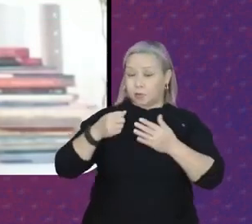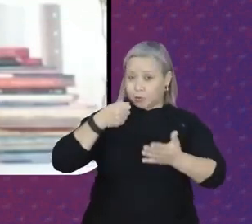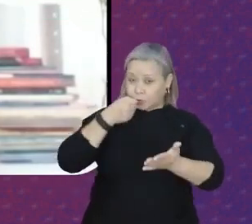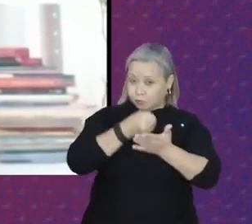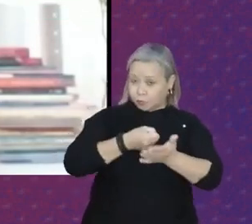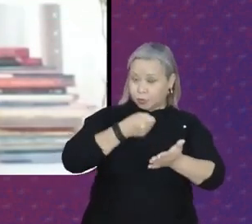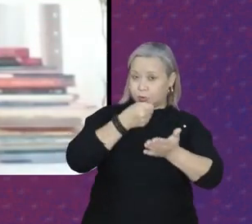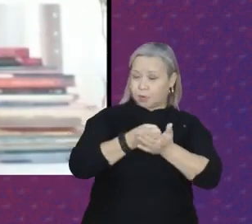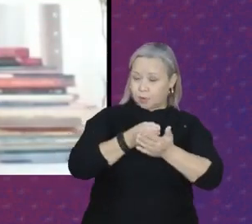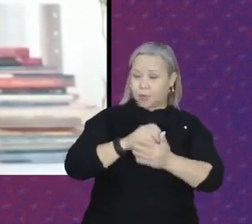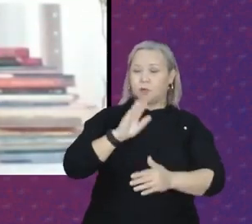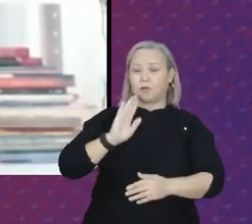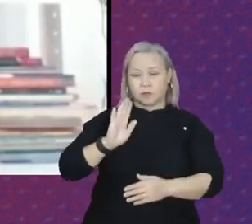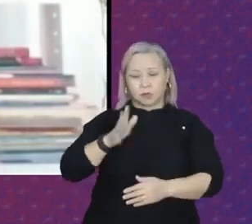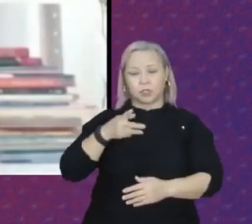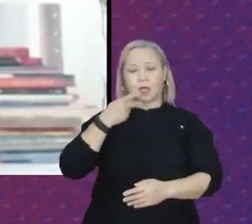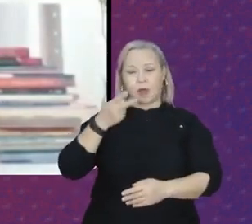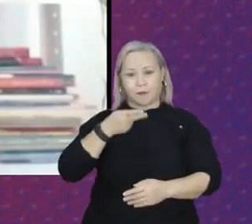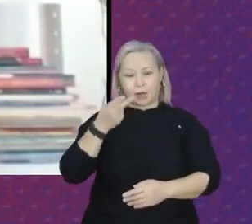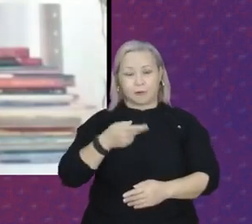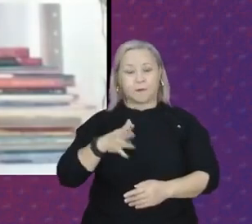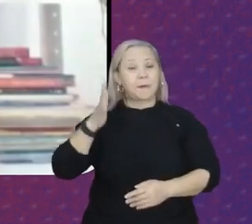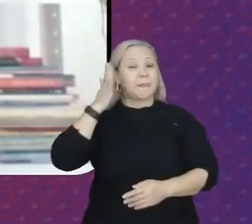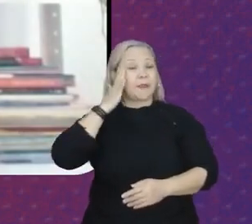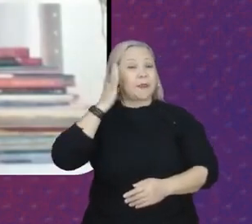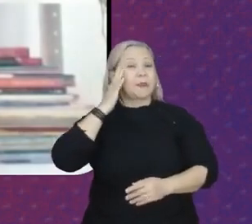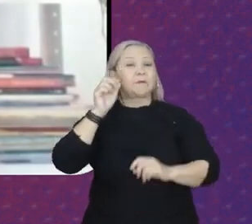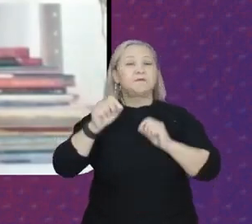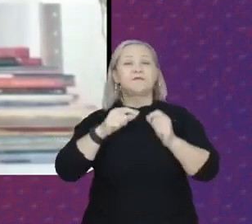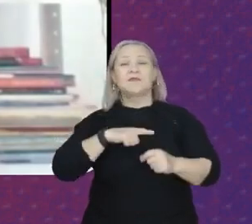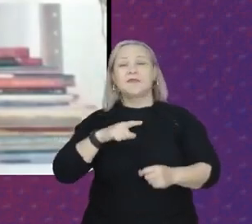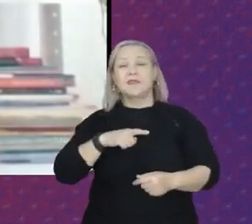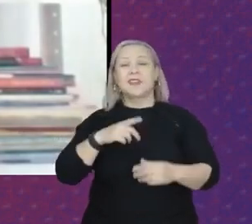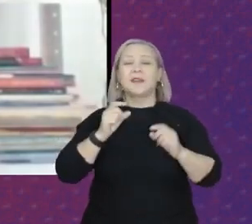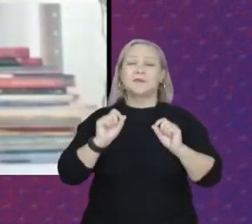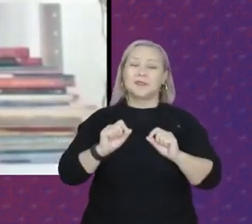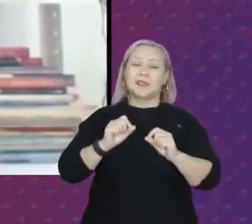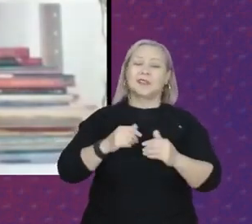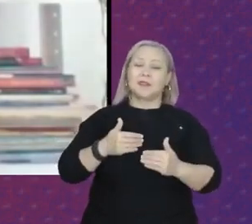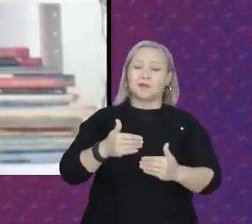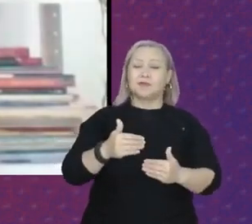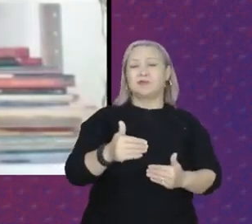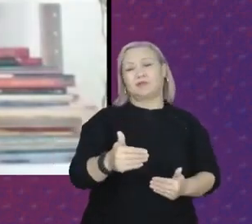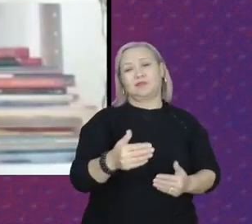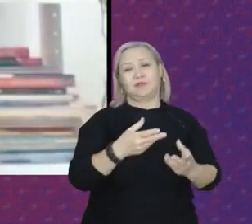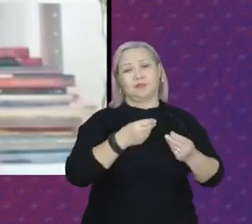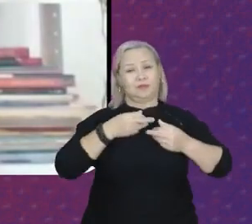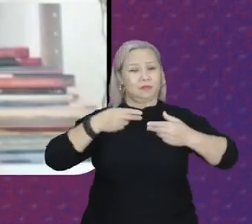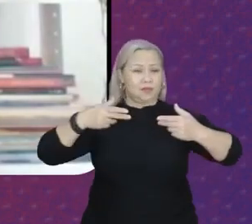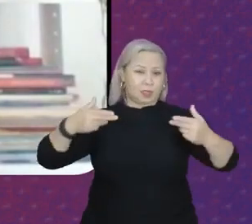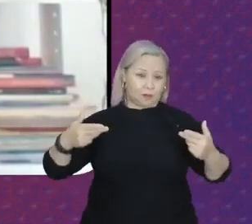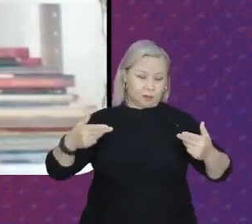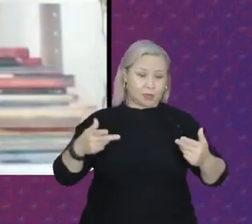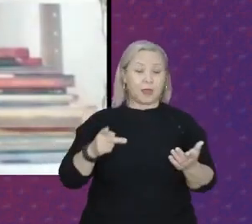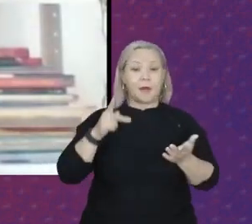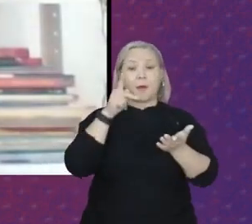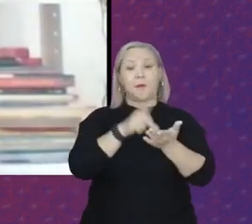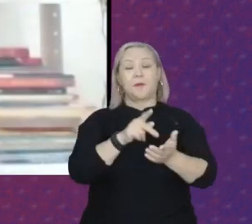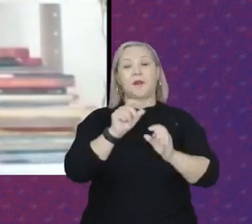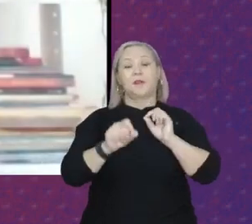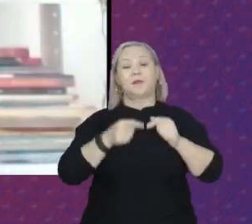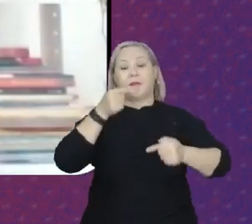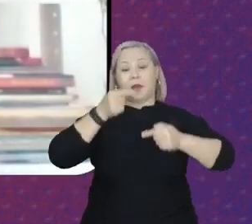já apontou, nós sabemos que ainda temos um caminho para percorrer para efetivar